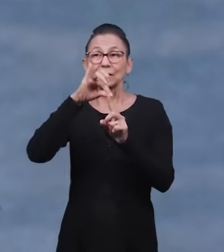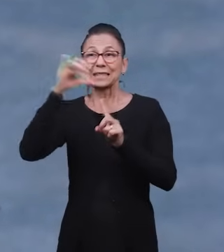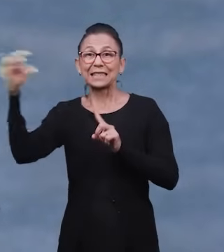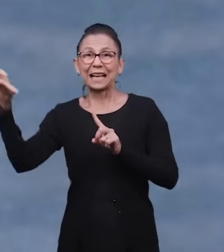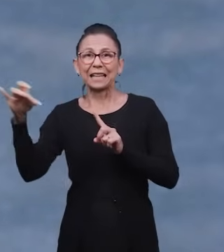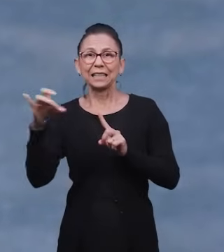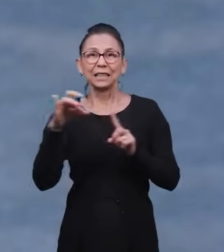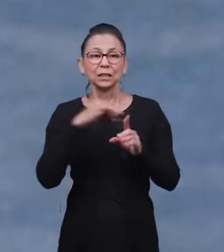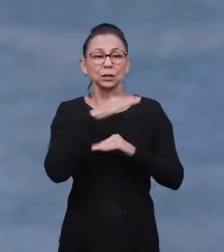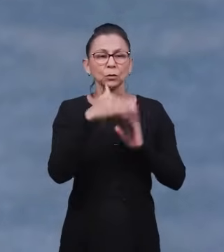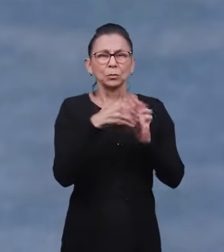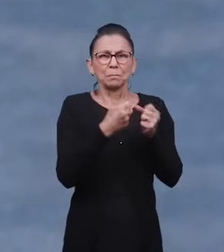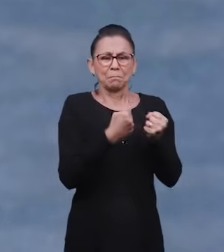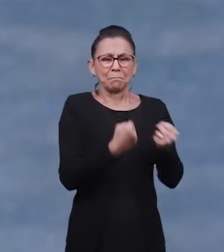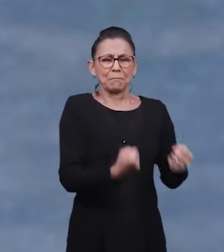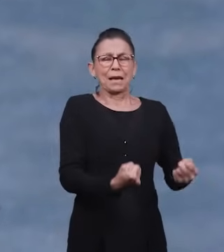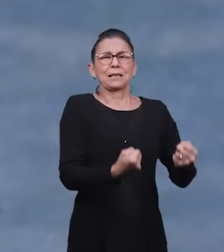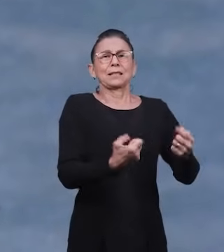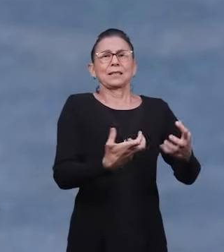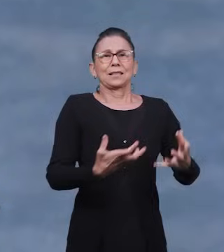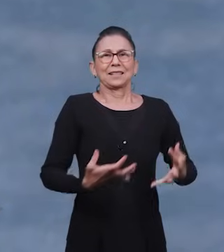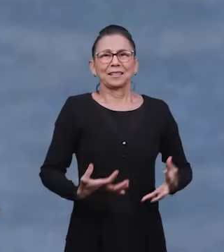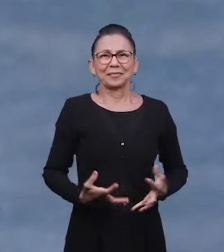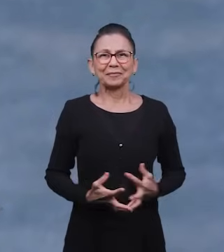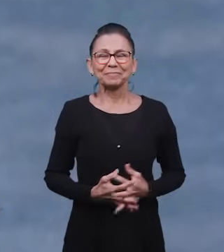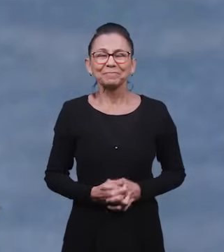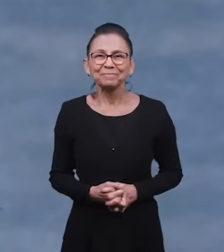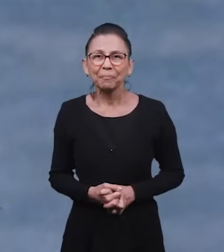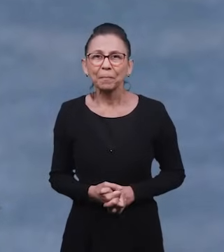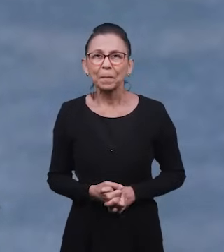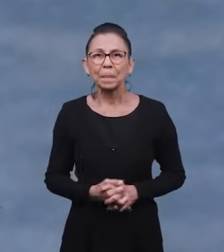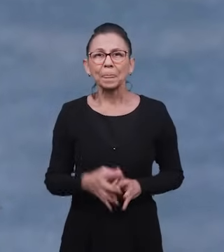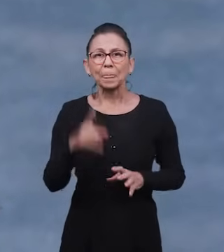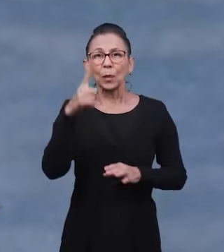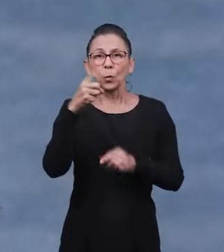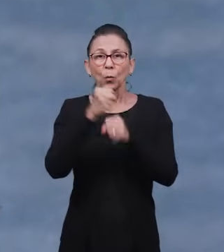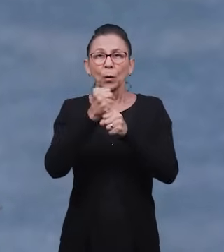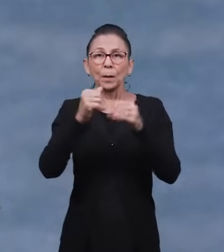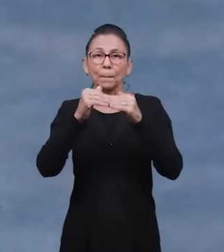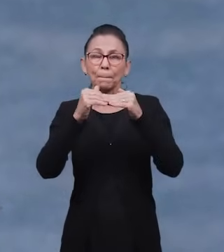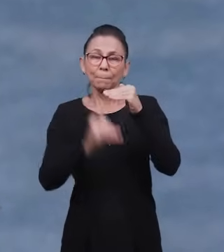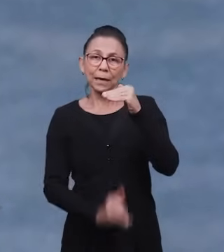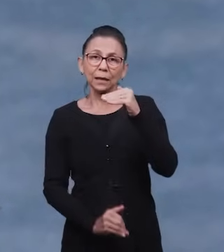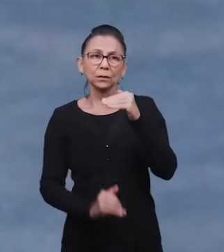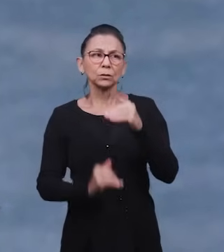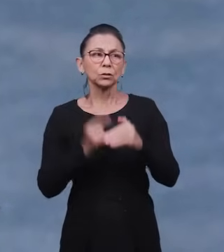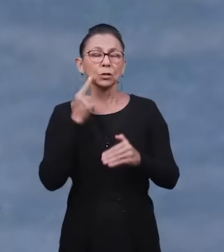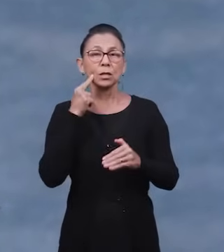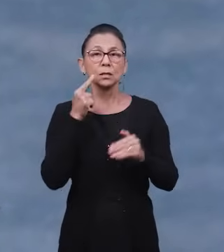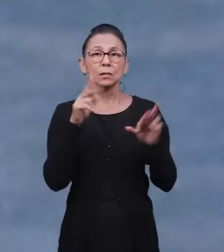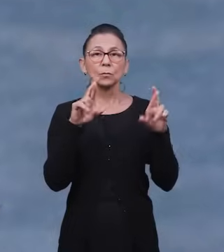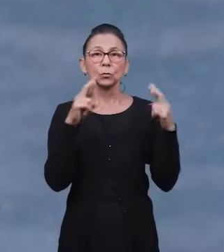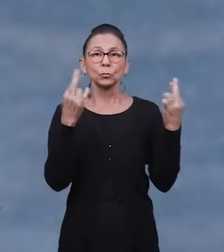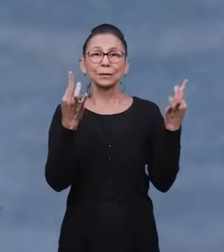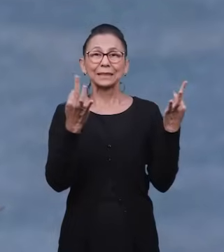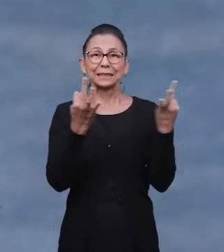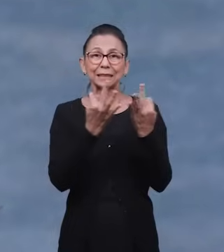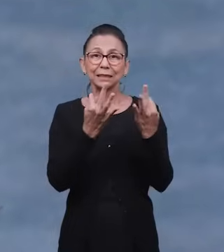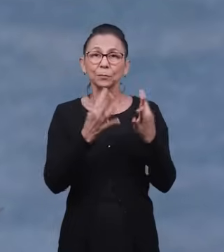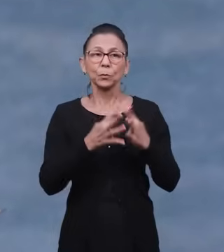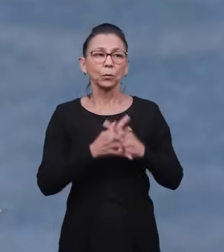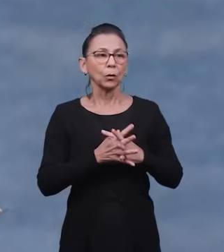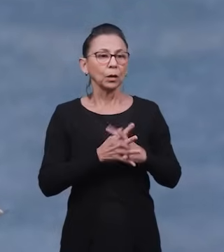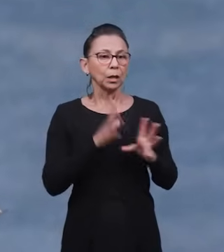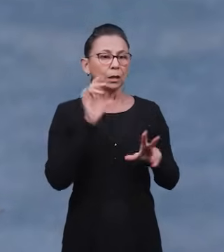se tornou em pecado. Então, em menos de um ano, nós vemos uma tribo que trocou o Deus vivo por bezerro de ouro,